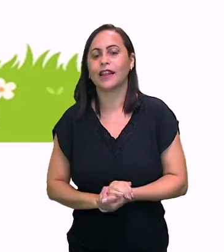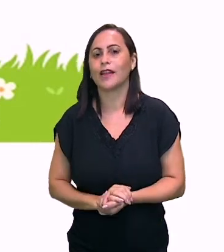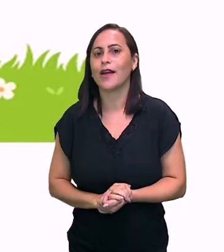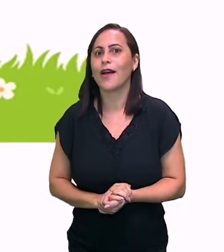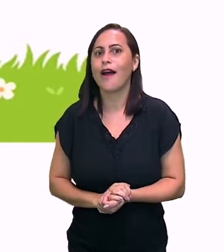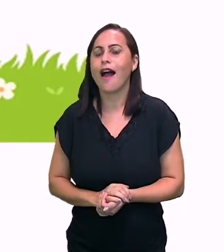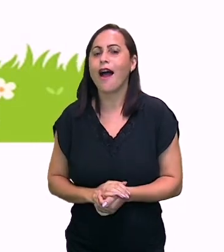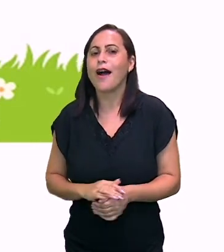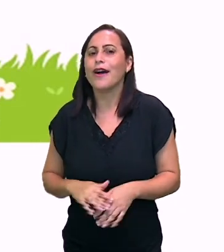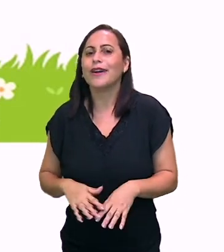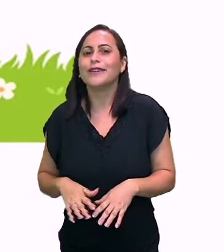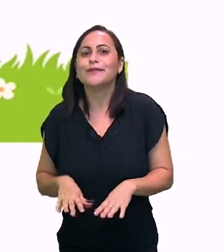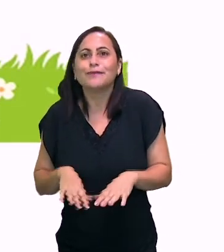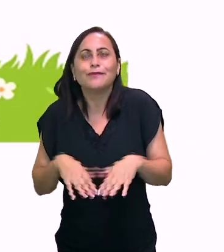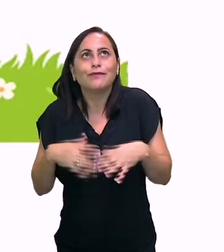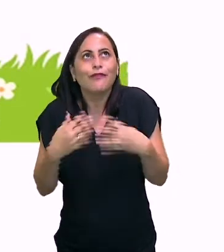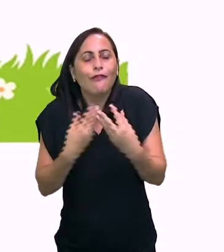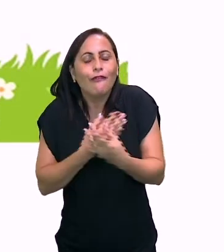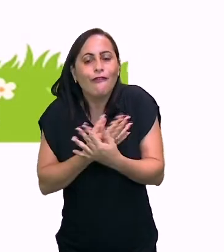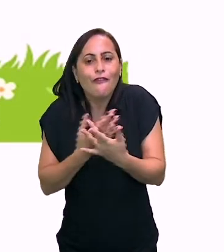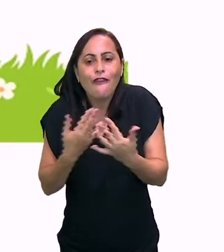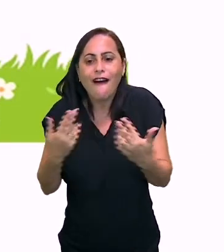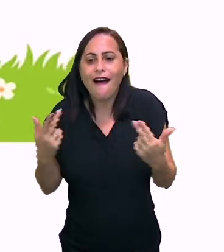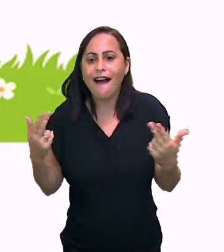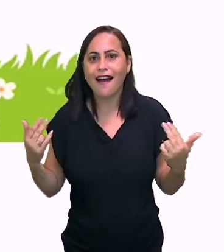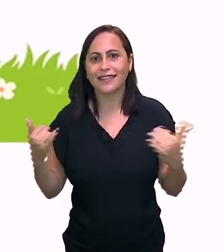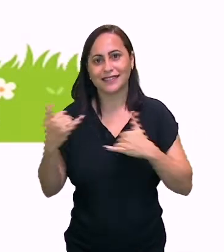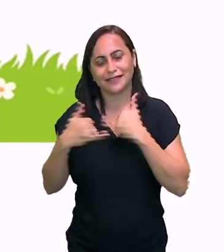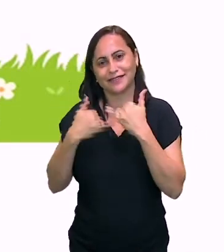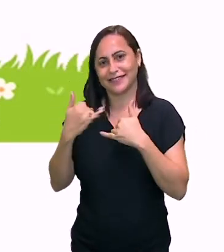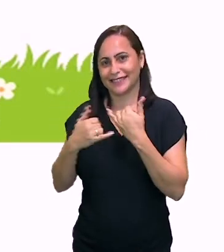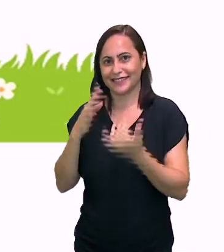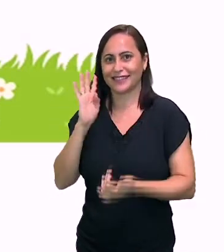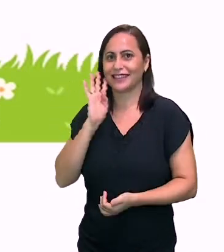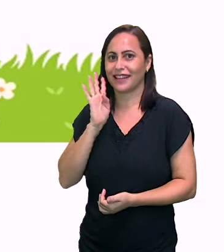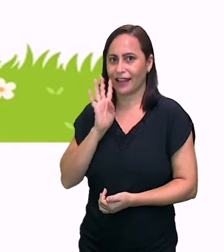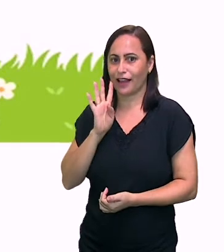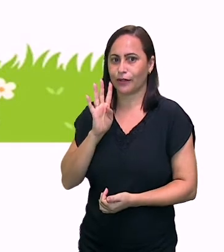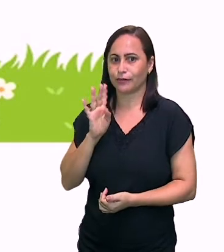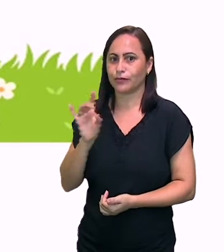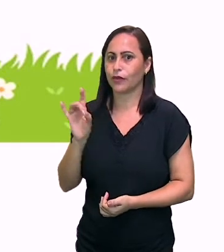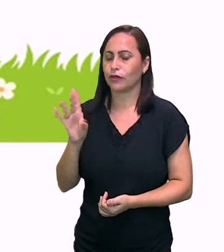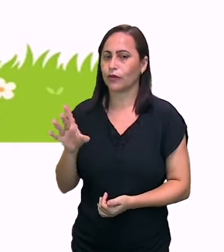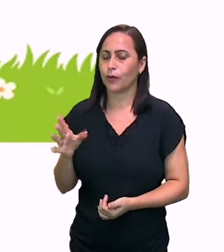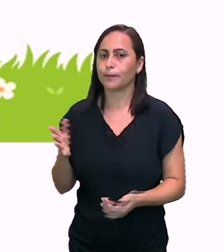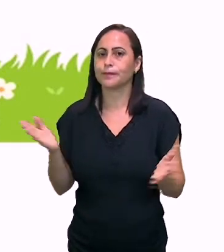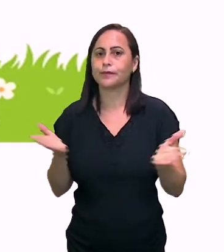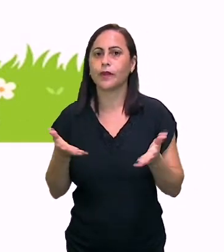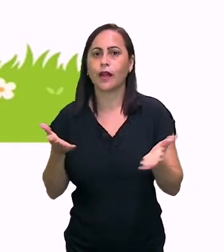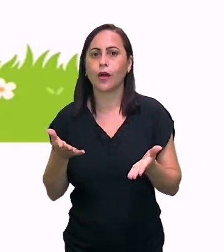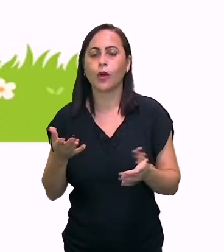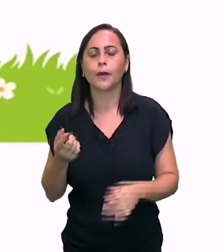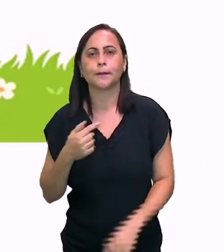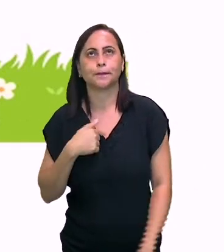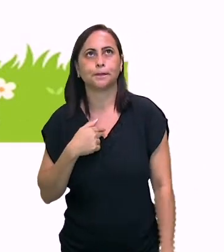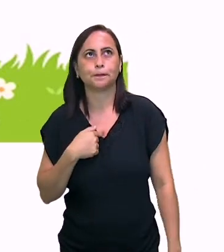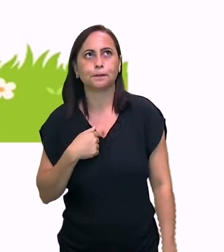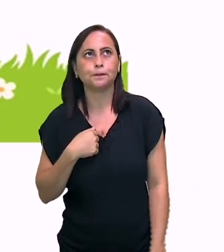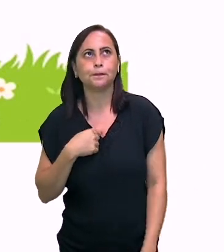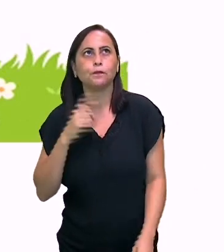Quanta brincadeira legal, hein? Só que agora eu quero descobrir uma